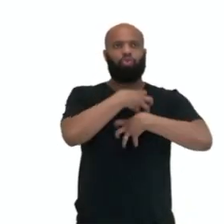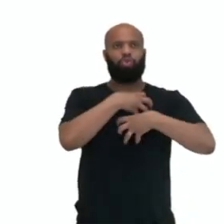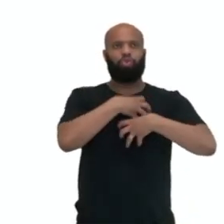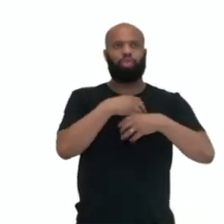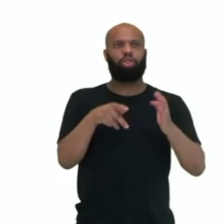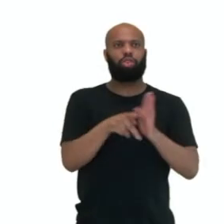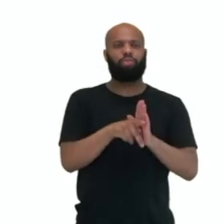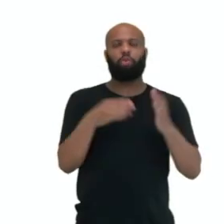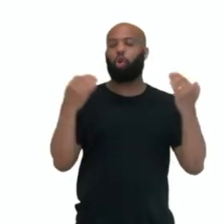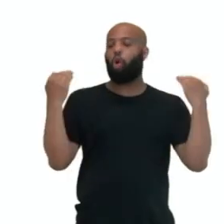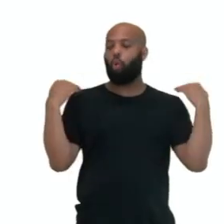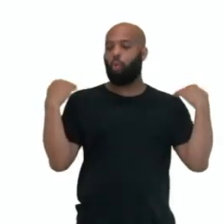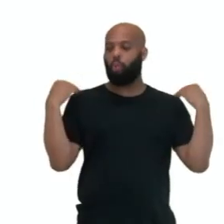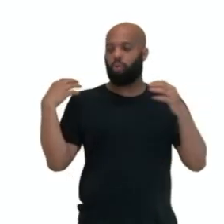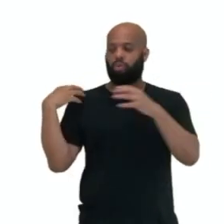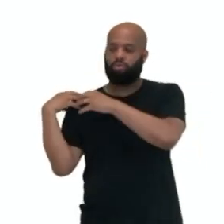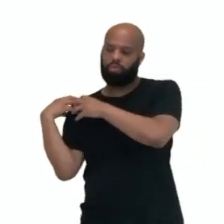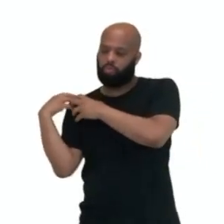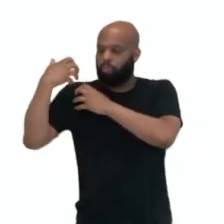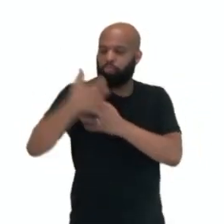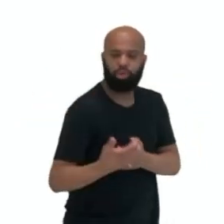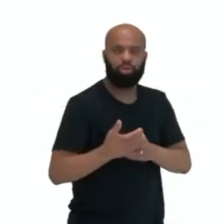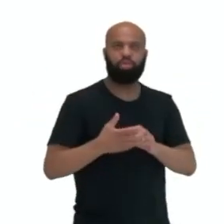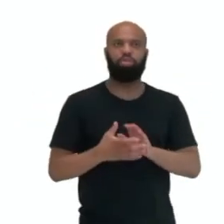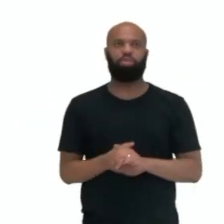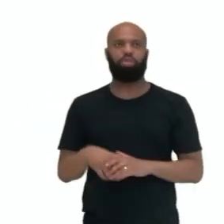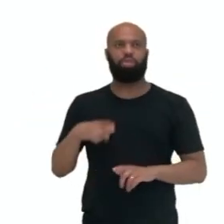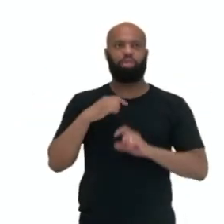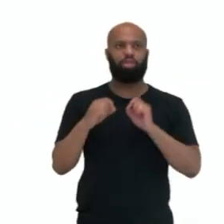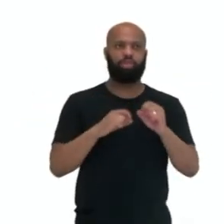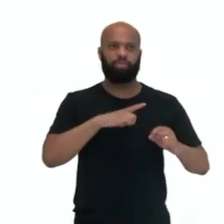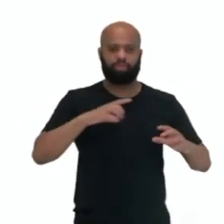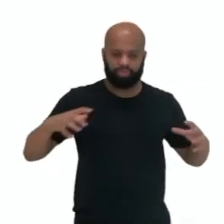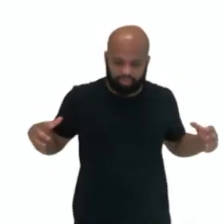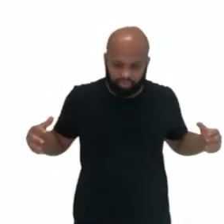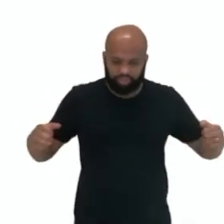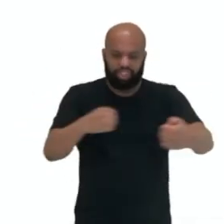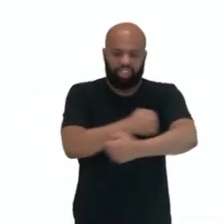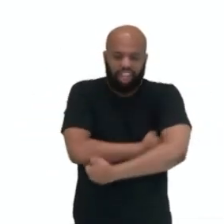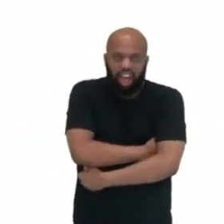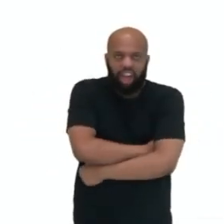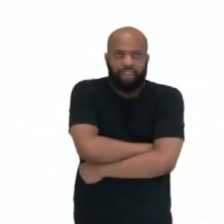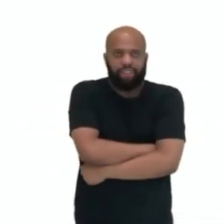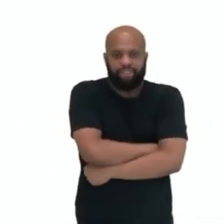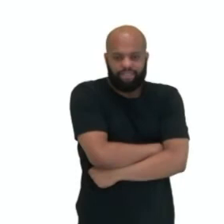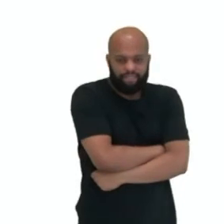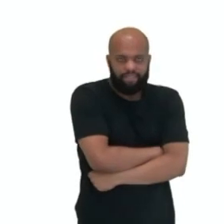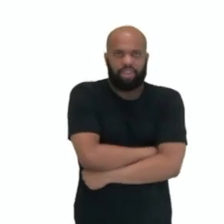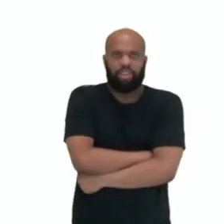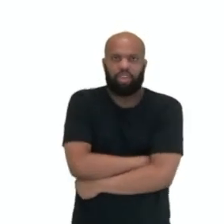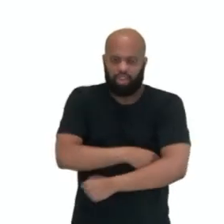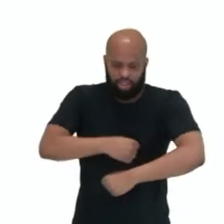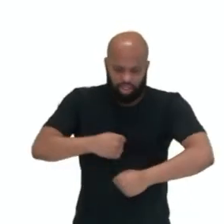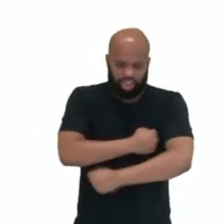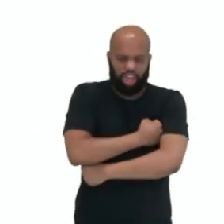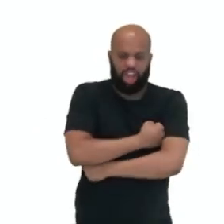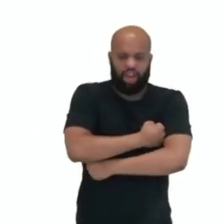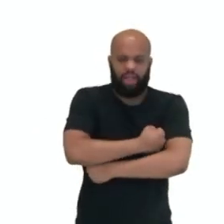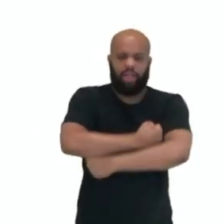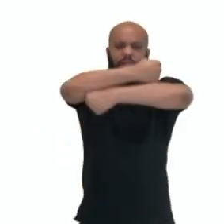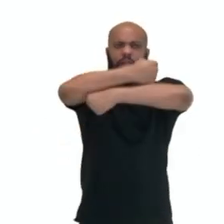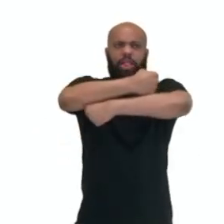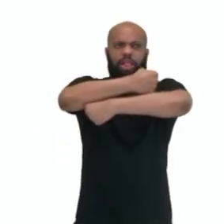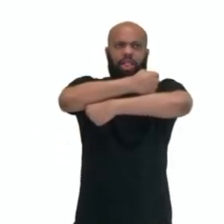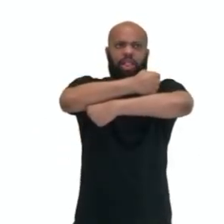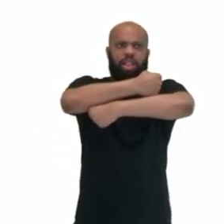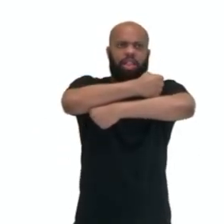exigir agilidade. Então aqui, o atacante agarra o rival pela cintura e tira do chão. Mantém os pés no chão e